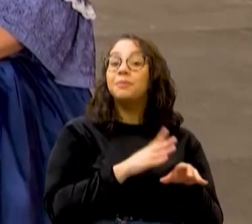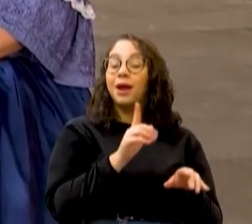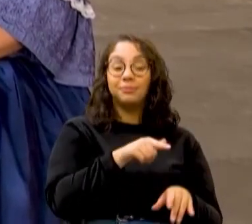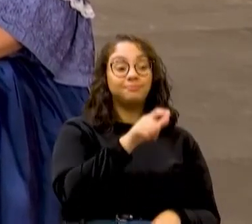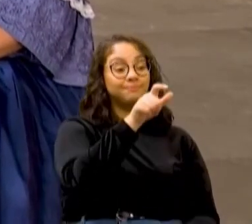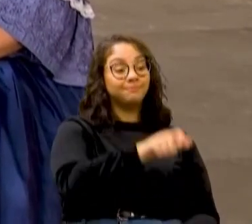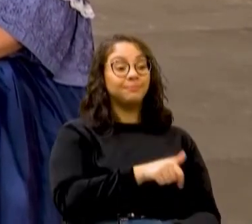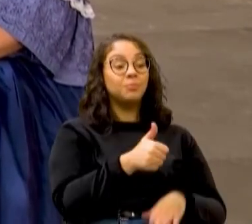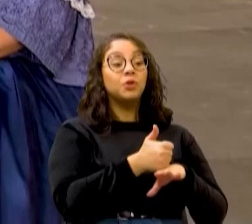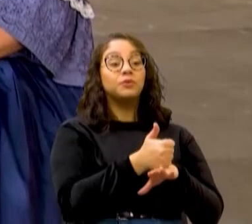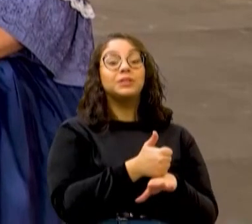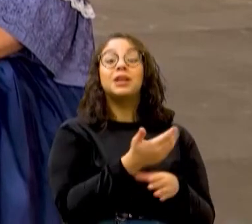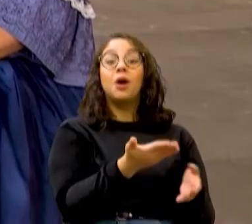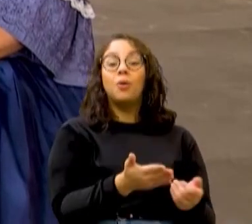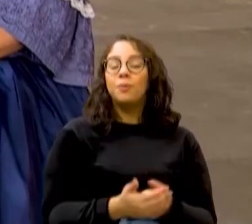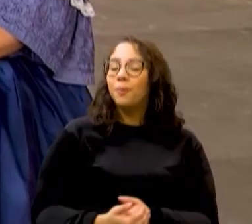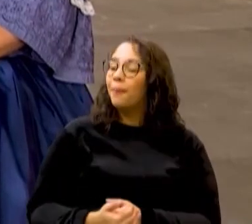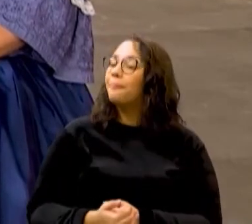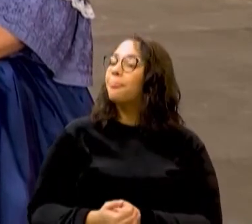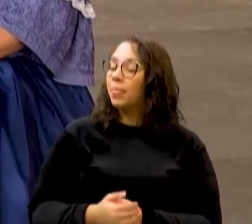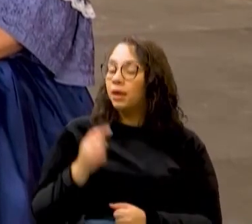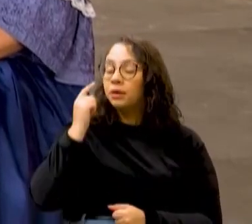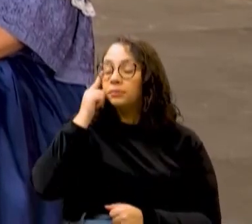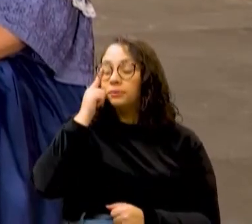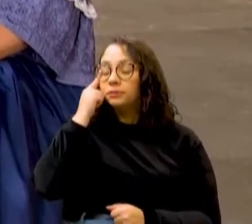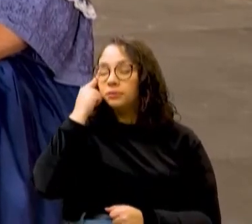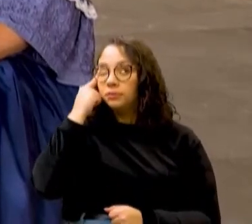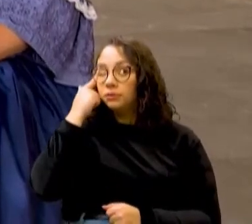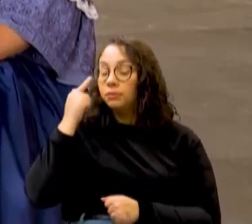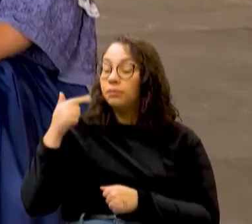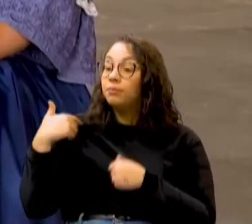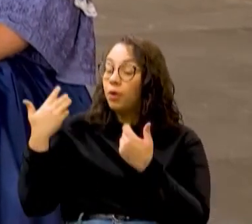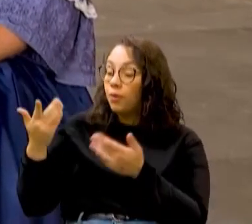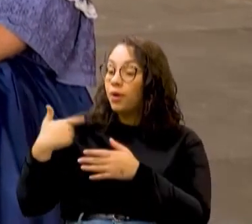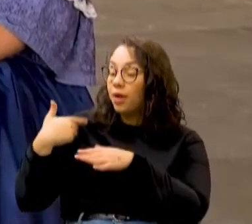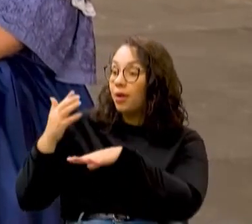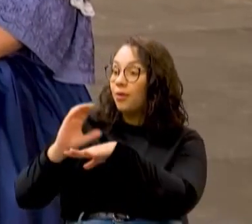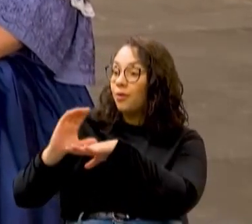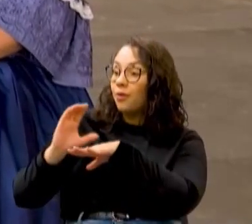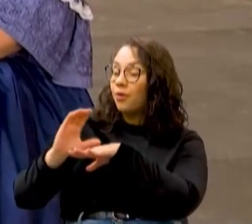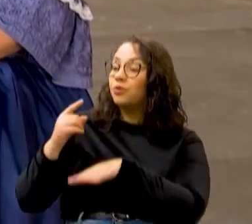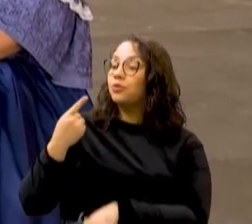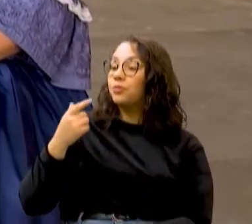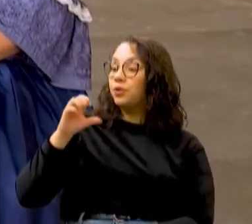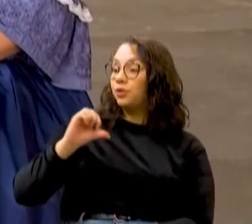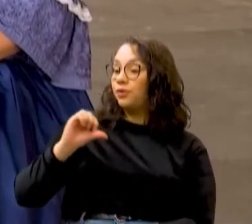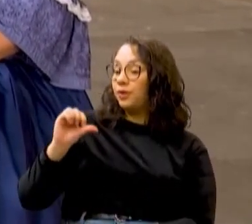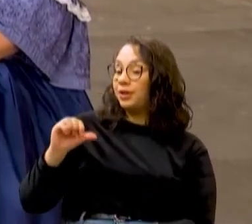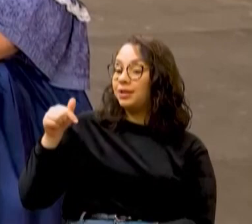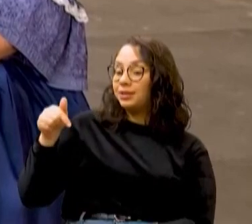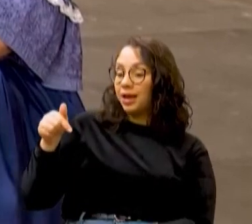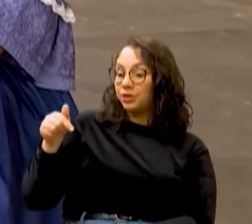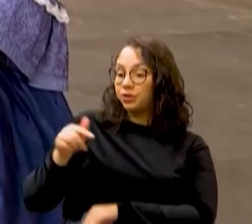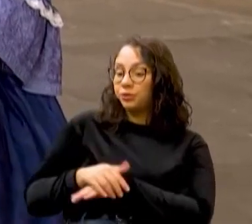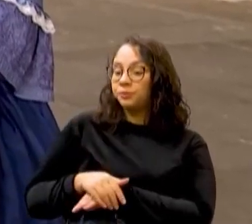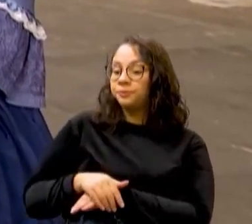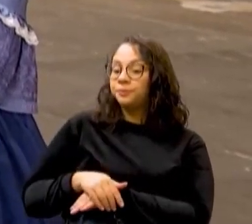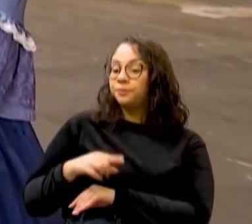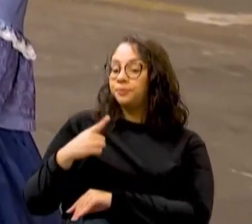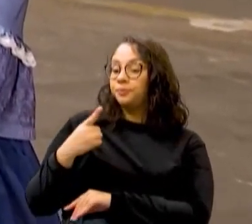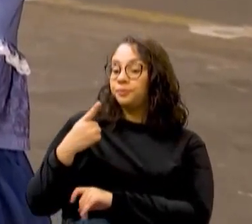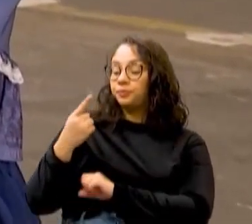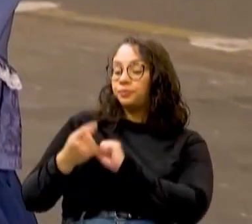você fez para se tornar uma guia bom eu fui eu fui tá fazendo esse curso em 97 né